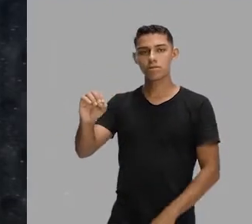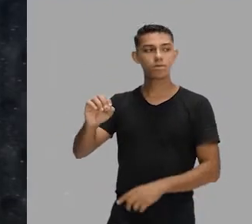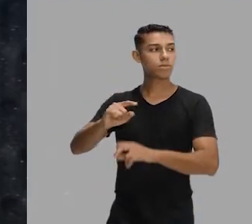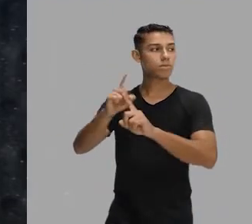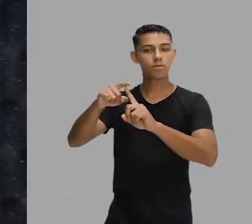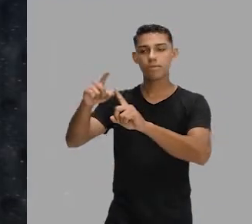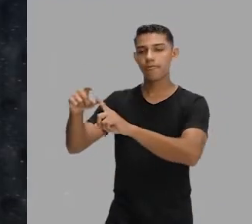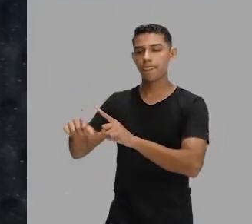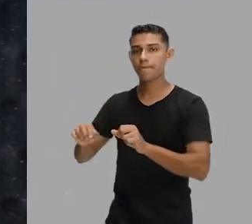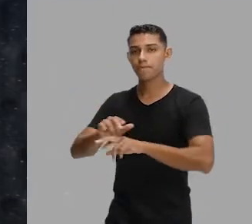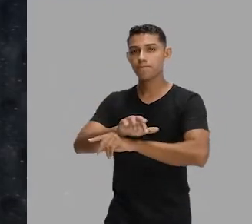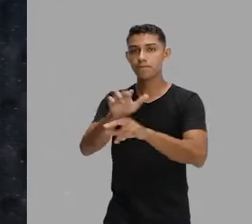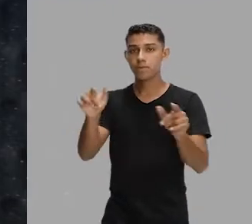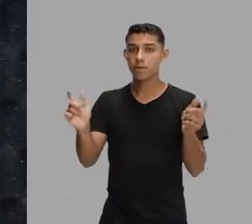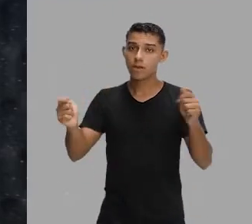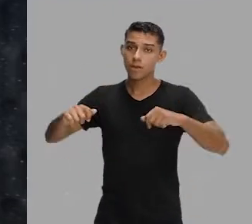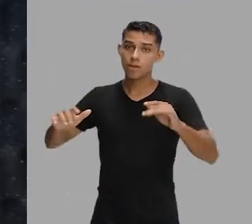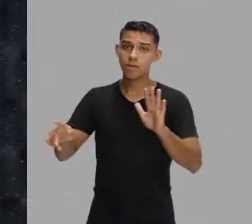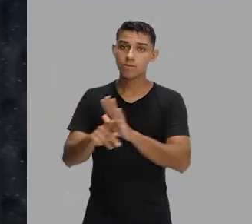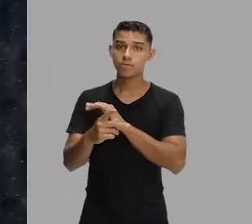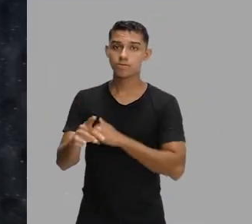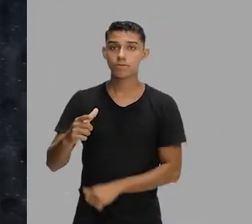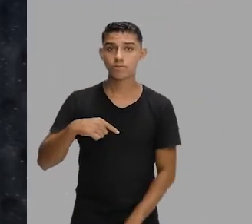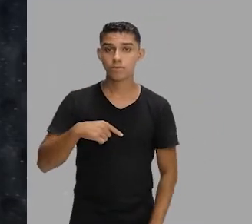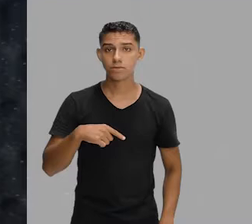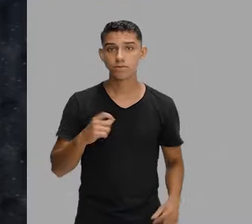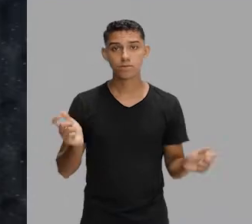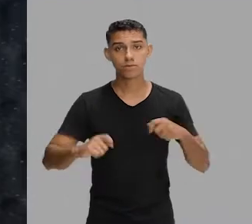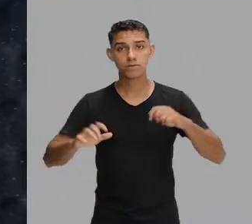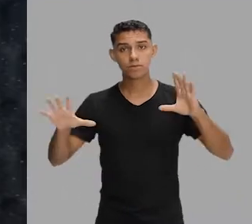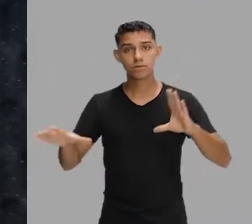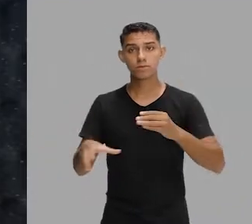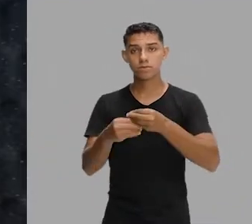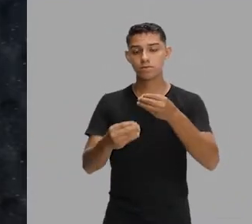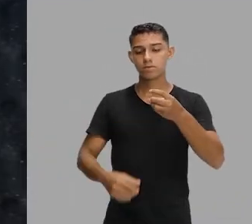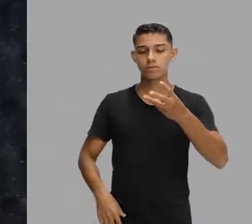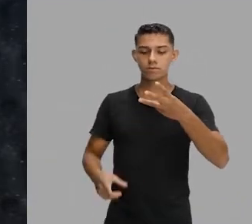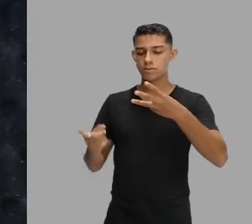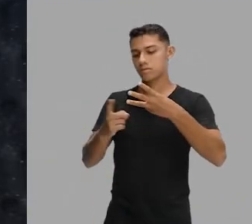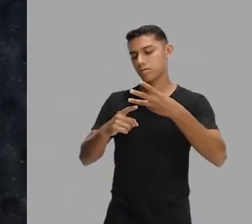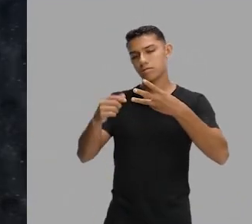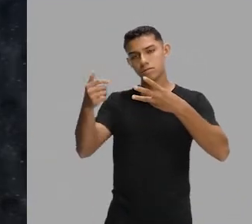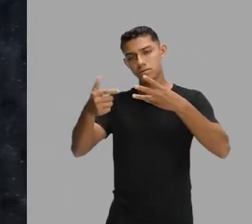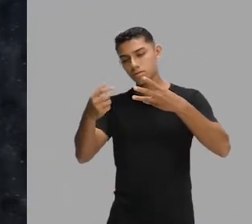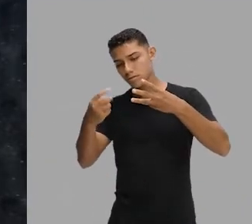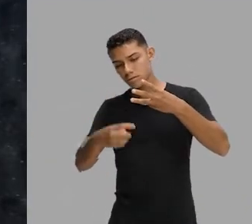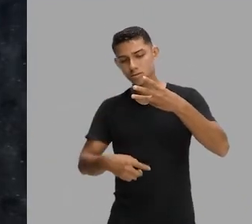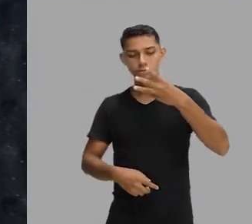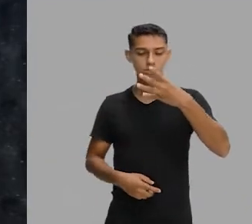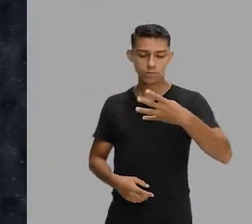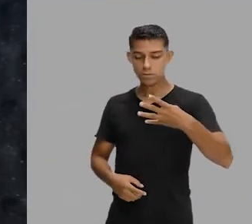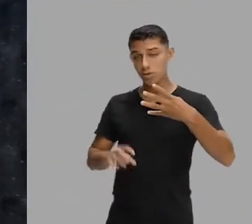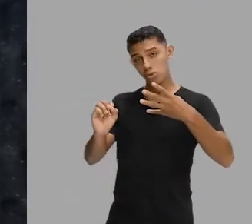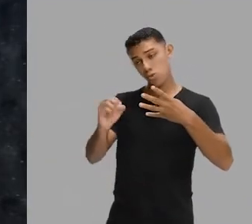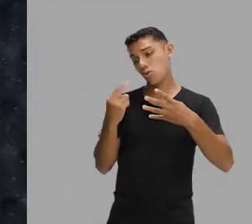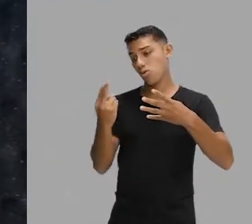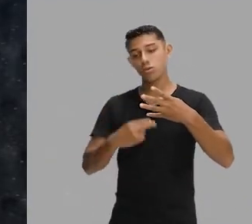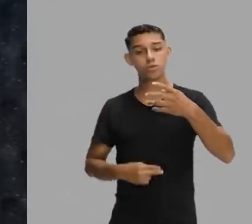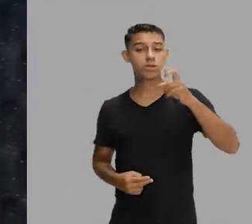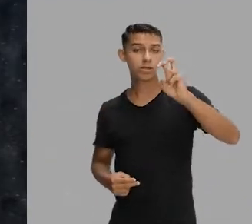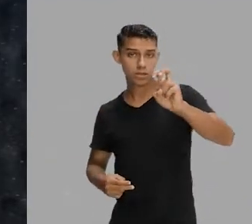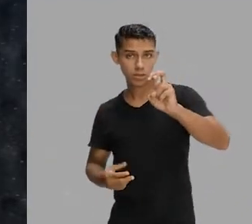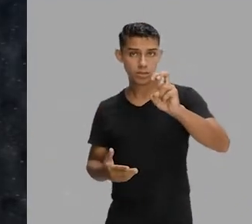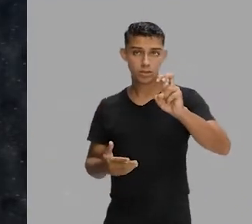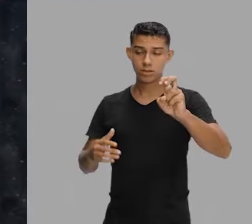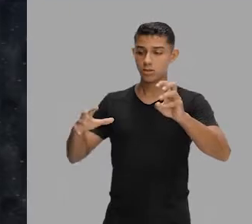Para cada tipo de aço, né, nós vamos ter o acréscimo de uma terceira, quarta ou quinta substância, ou